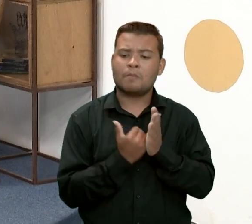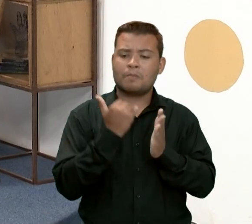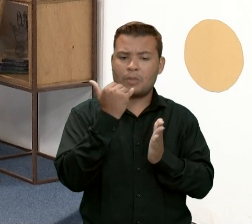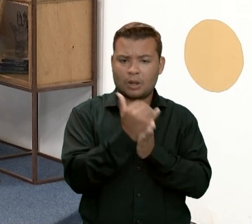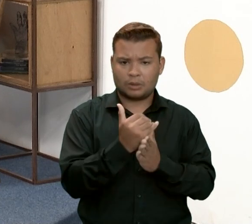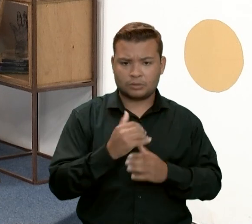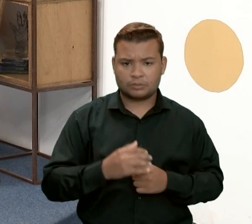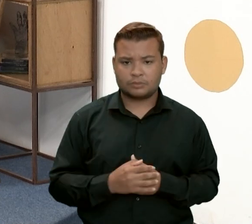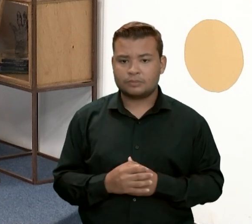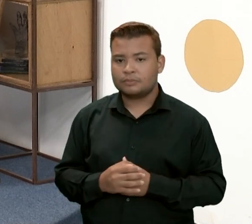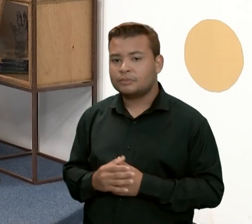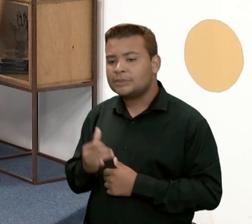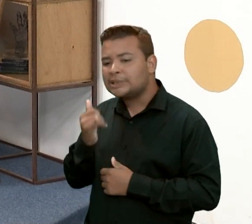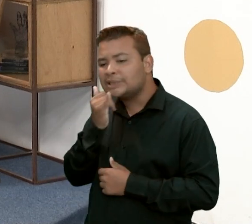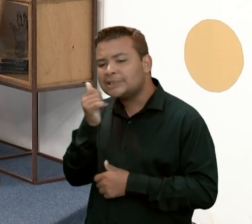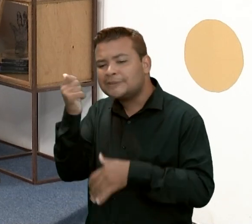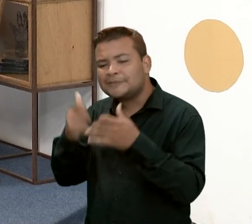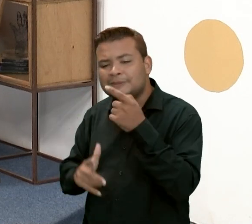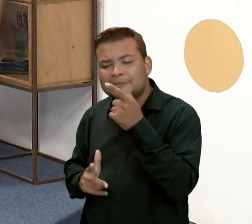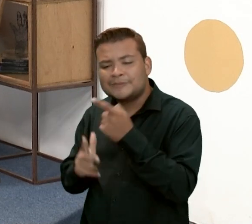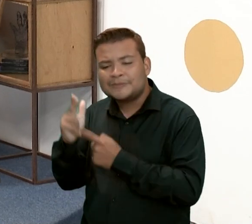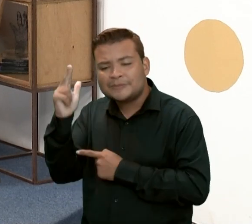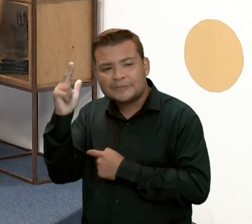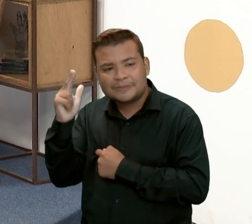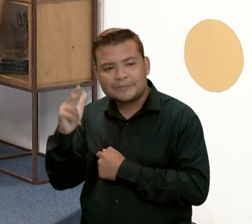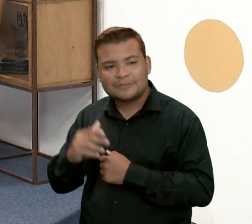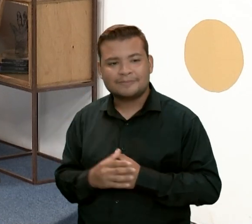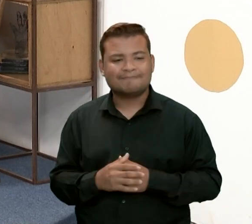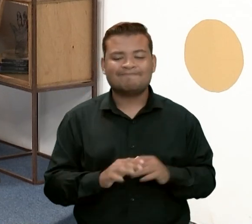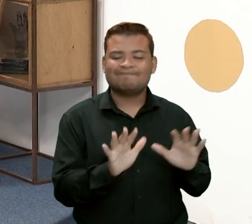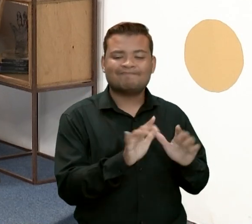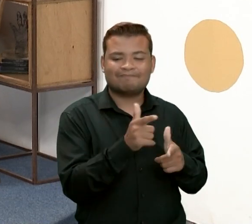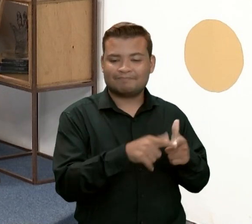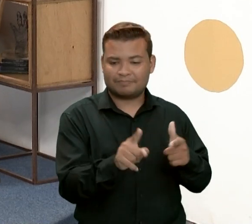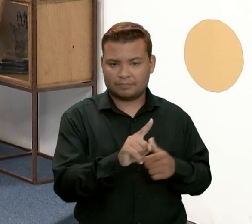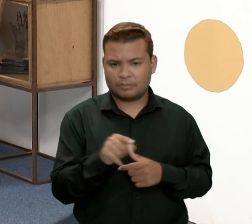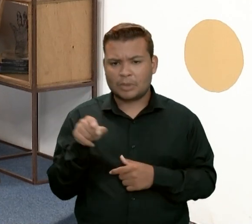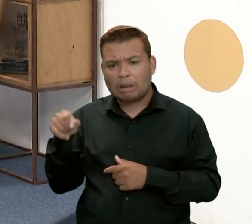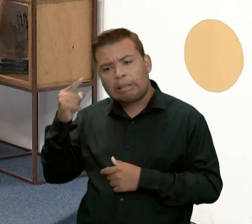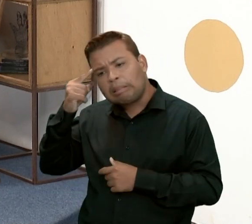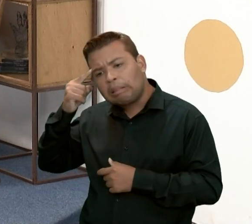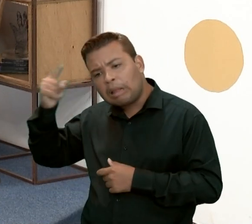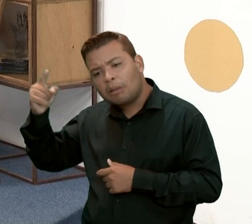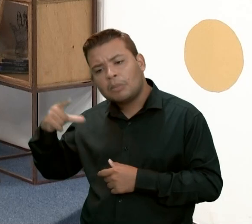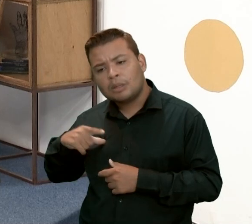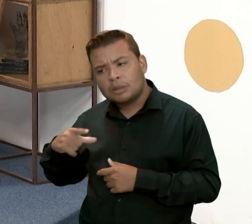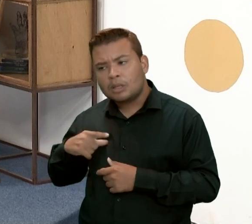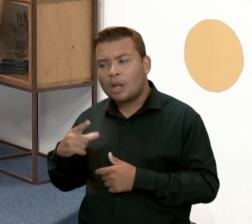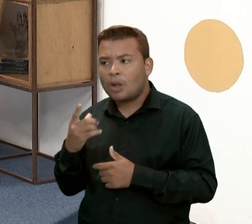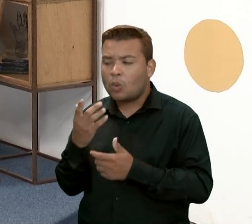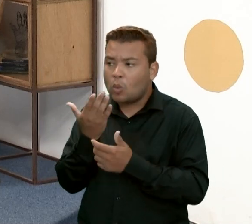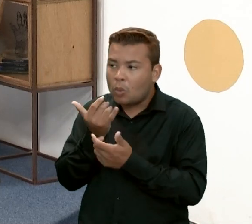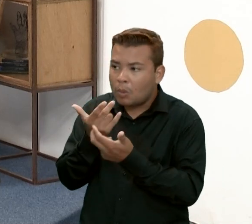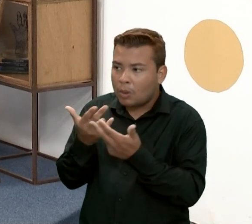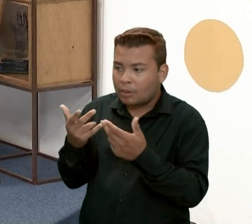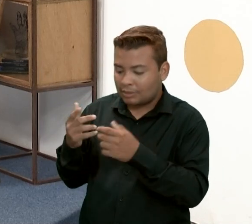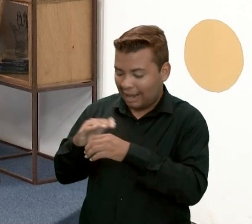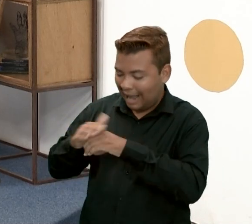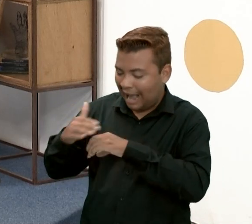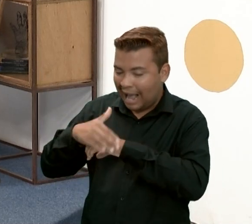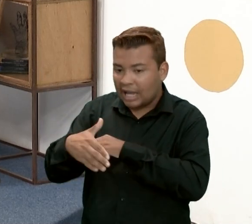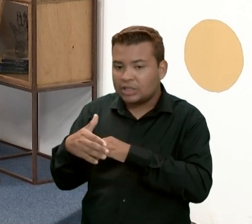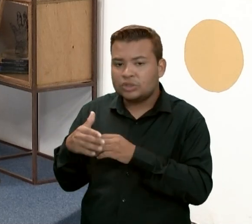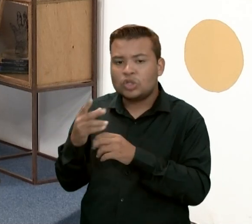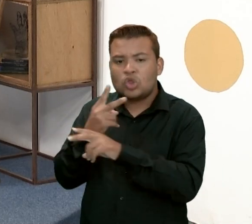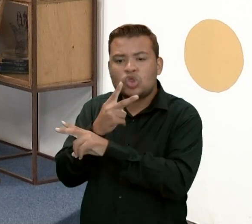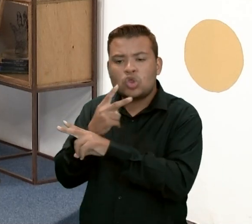aproveita. Desculpa, cortei a senhora. Imagina. A senhora consegue lembrar alguma que seja tóxica que a gente não pode consumir? Casca